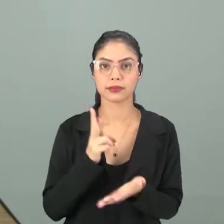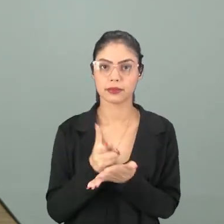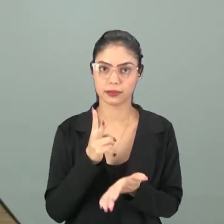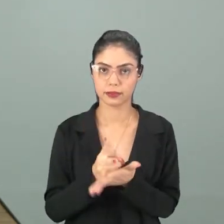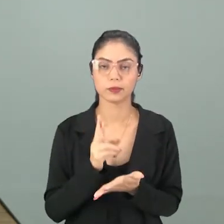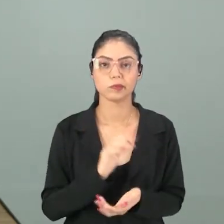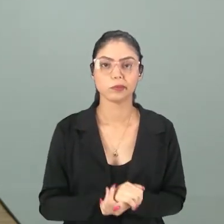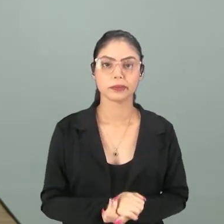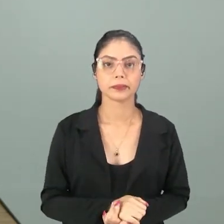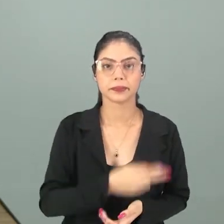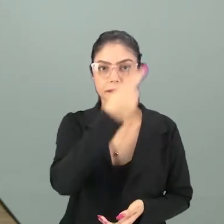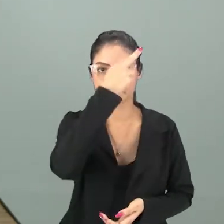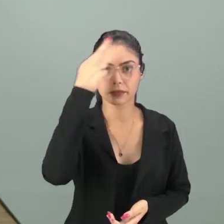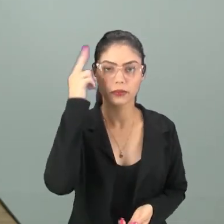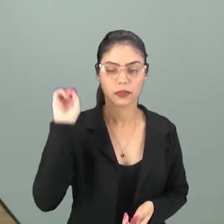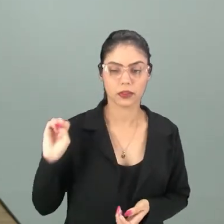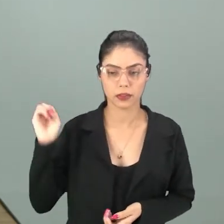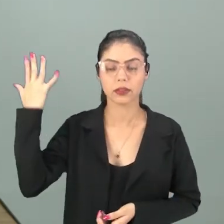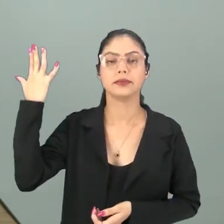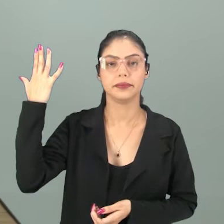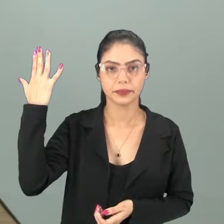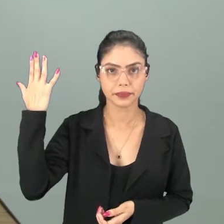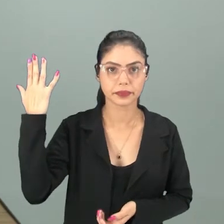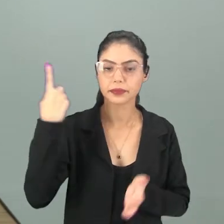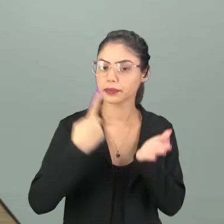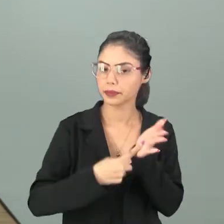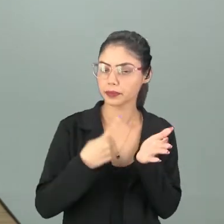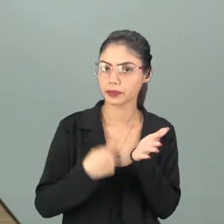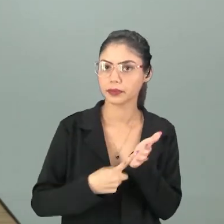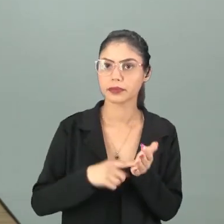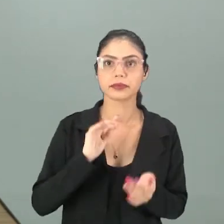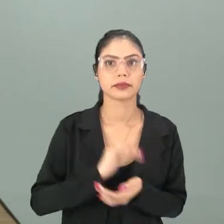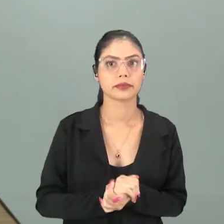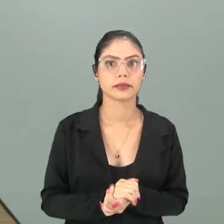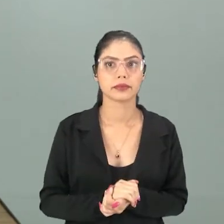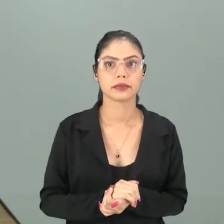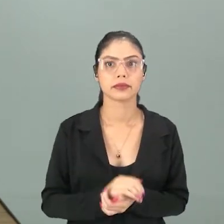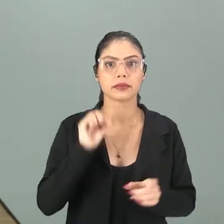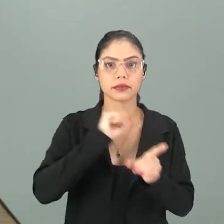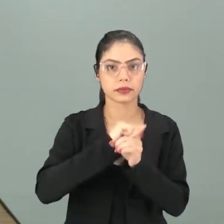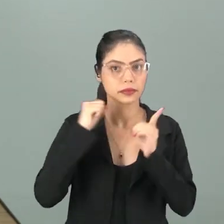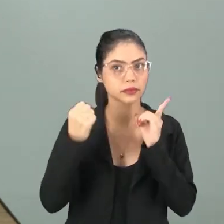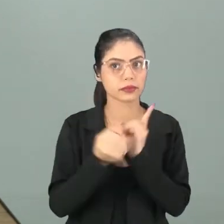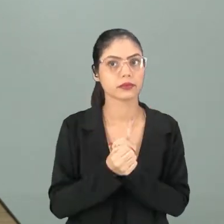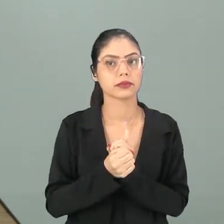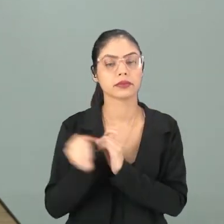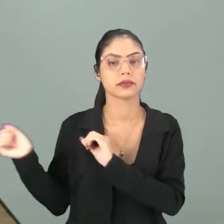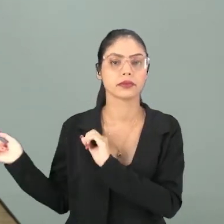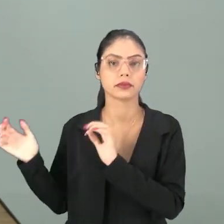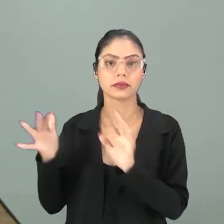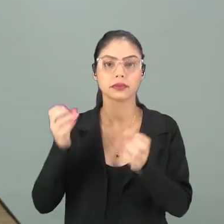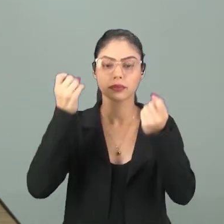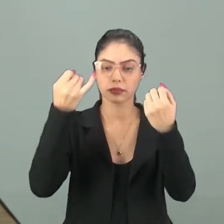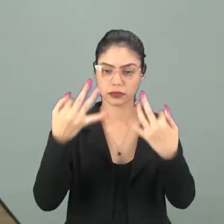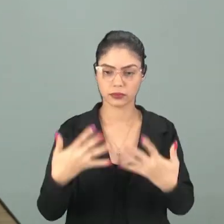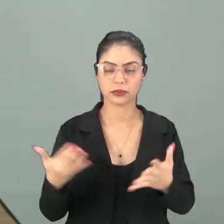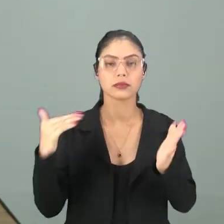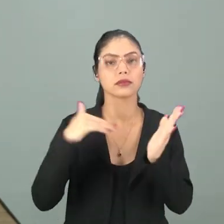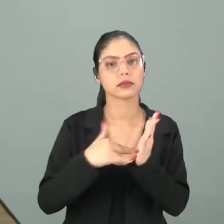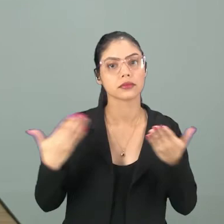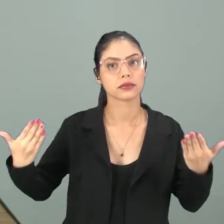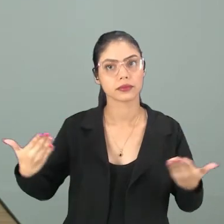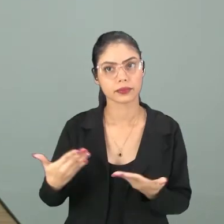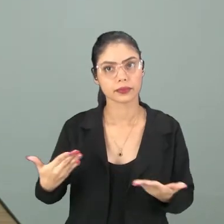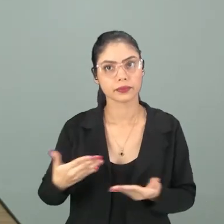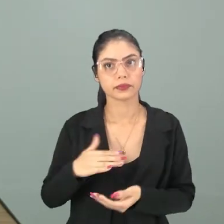a história são acontecimentos marcantes na humanidade que vem sido contado até os dias